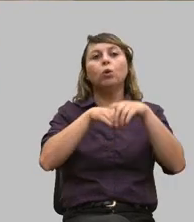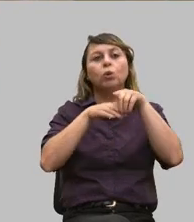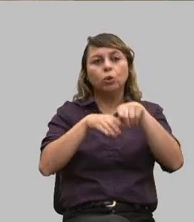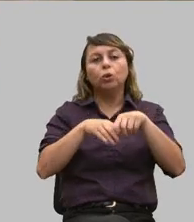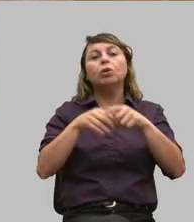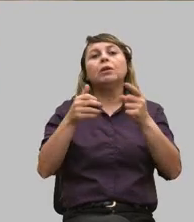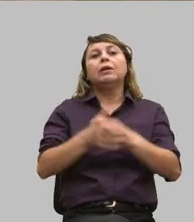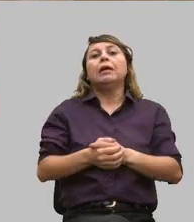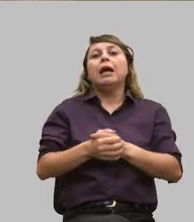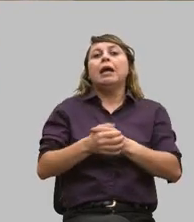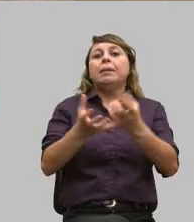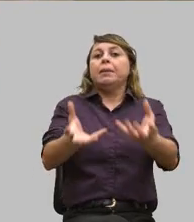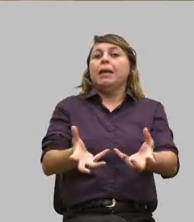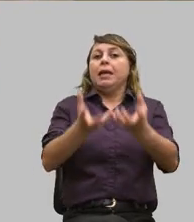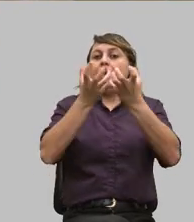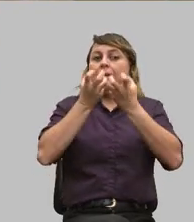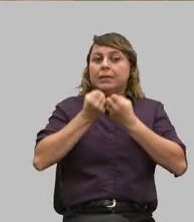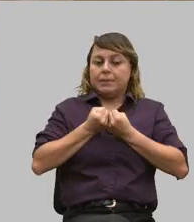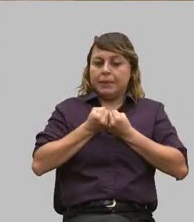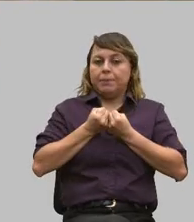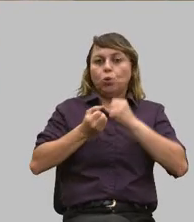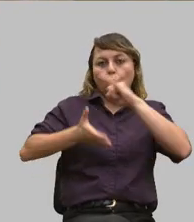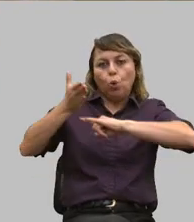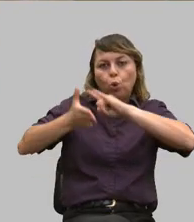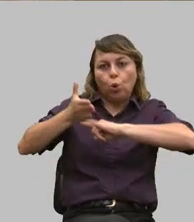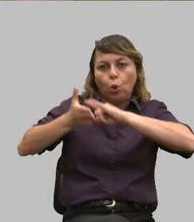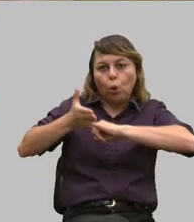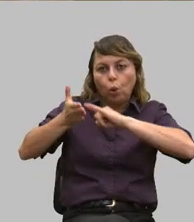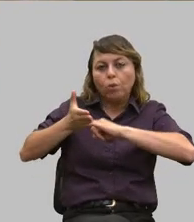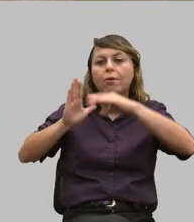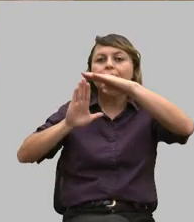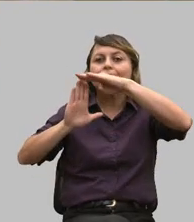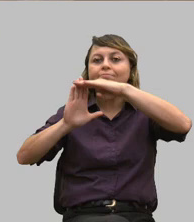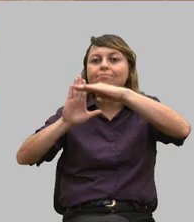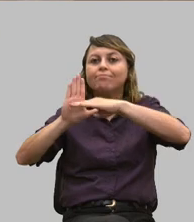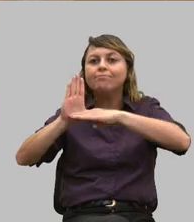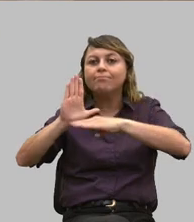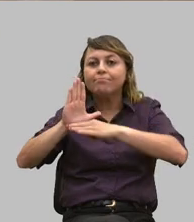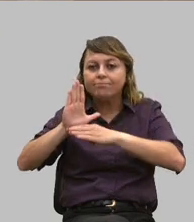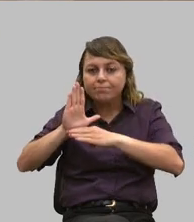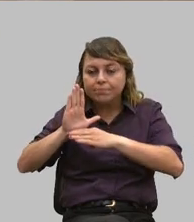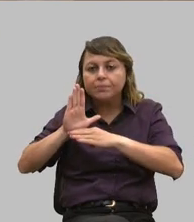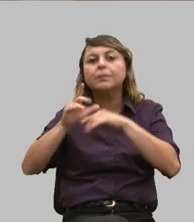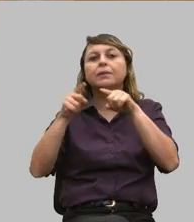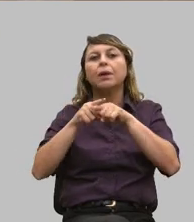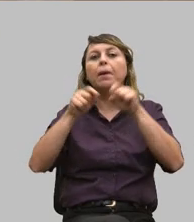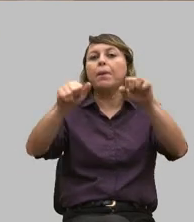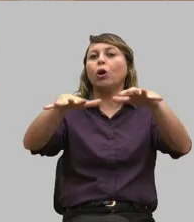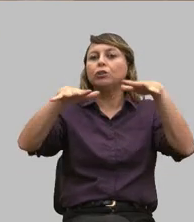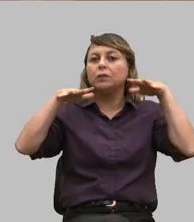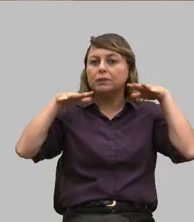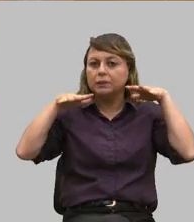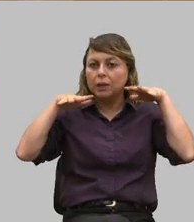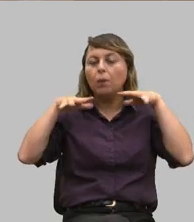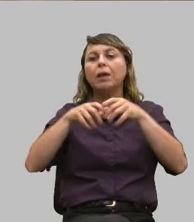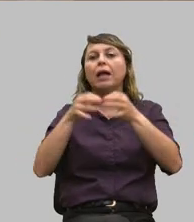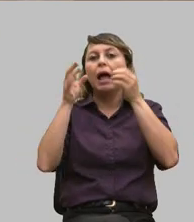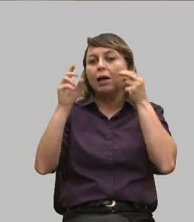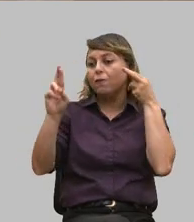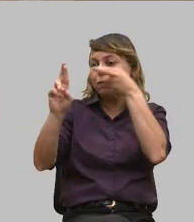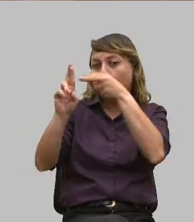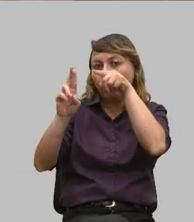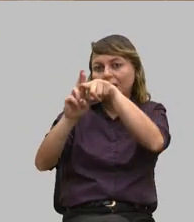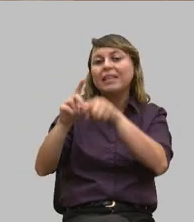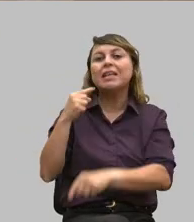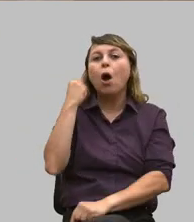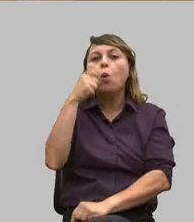requerimento para ser lido né Eh colocando aqui que seja realizado uma audiência pública para debater a rede de atenção à saúde bucal